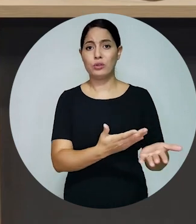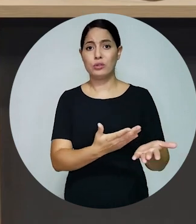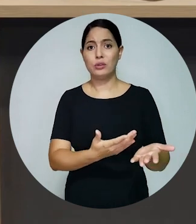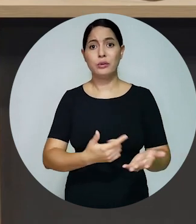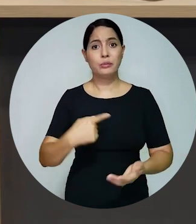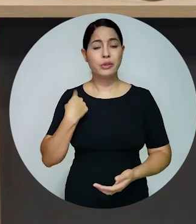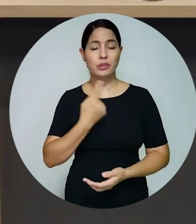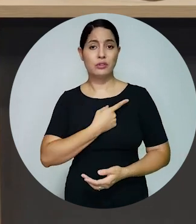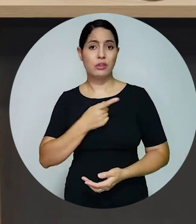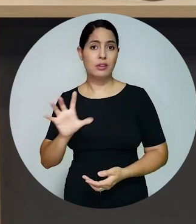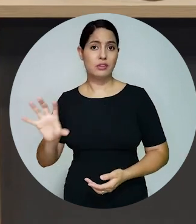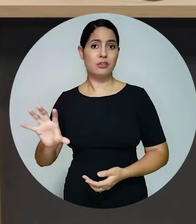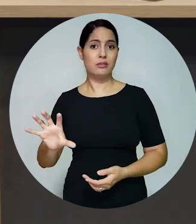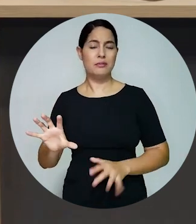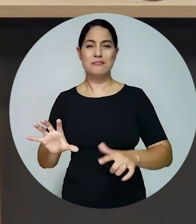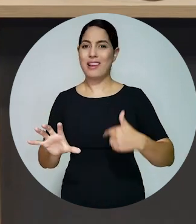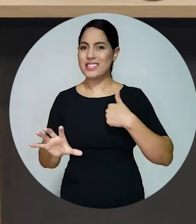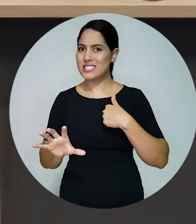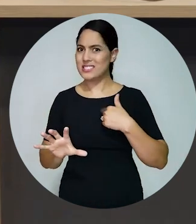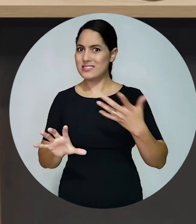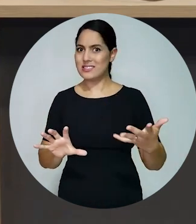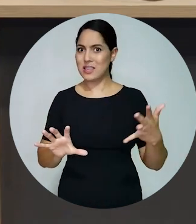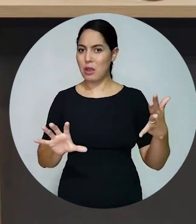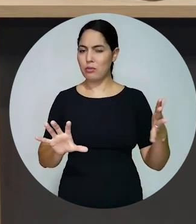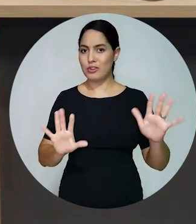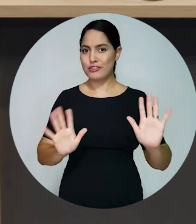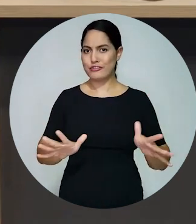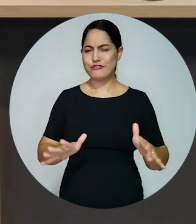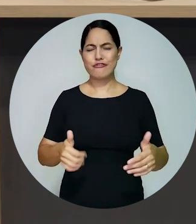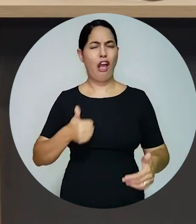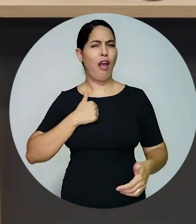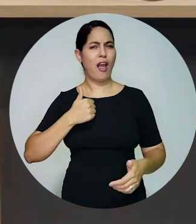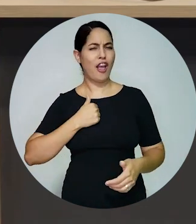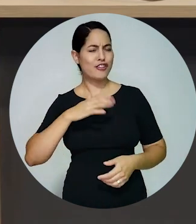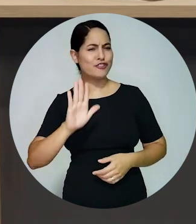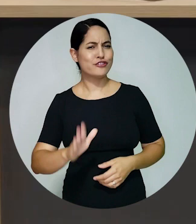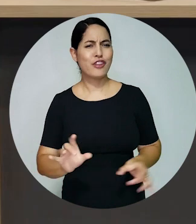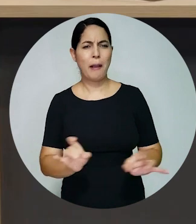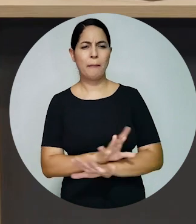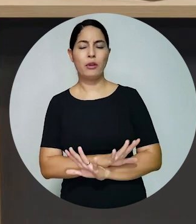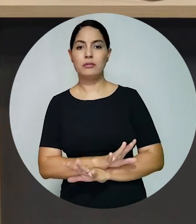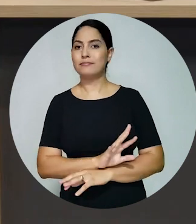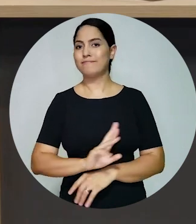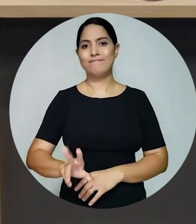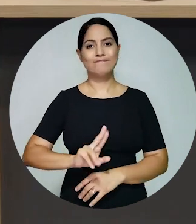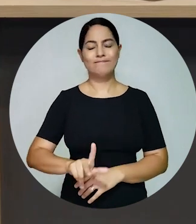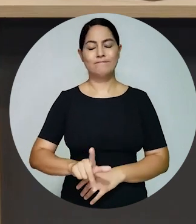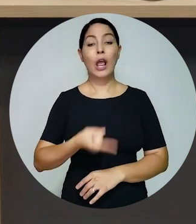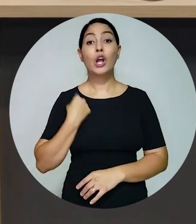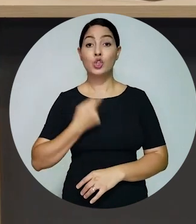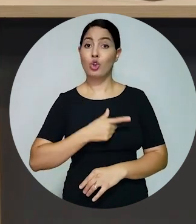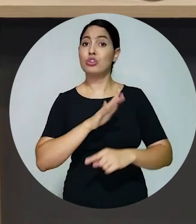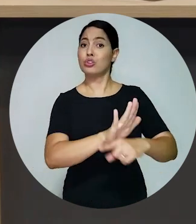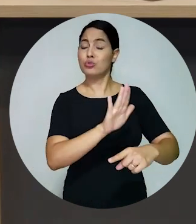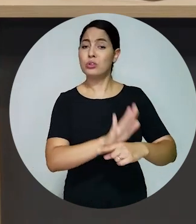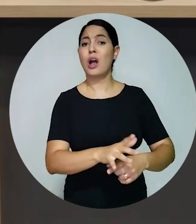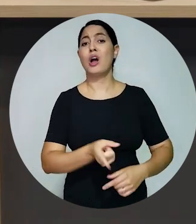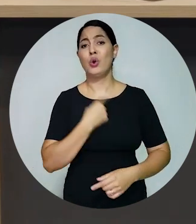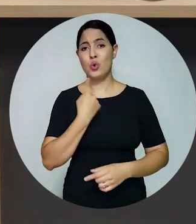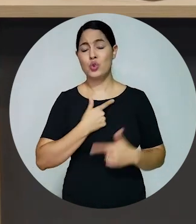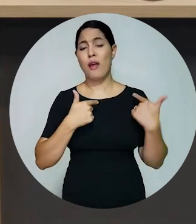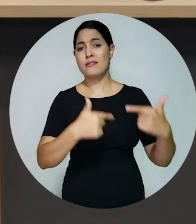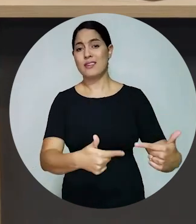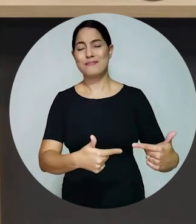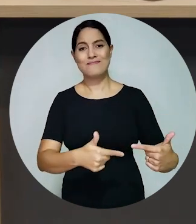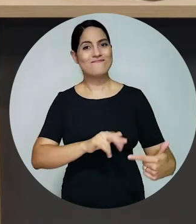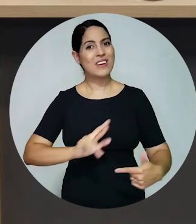dar subsídio para a minha seccional. Mas eu não estava satisfeita. Eu falei assim, tá, a gente está ajudando, a gente está